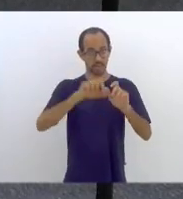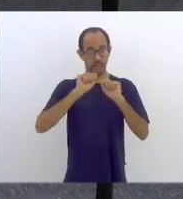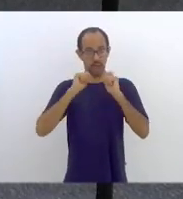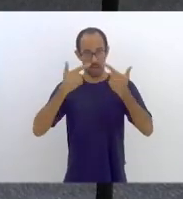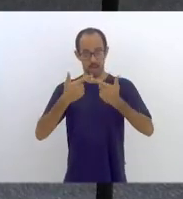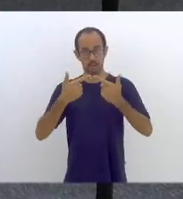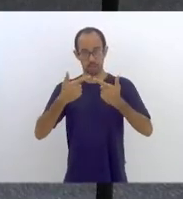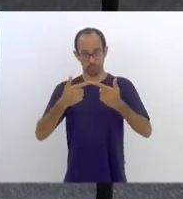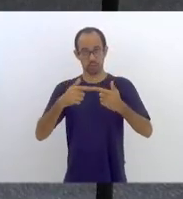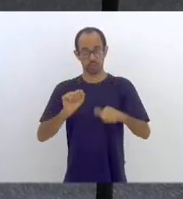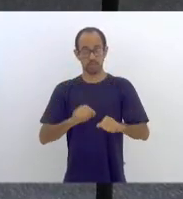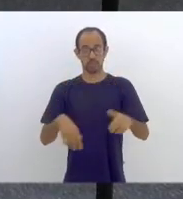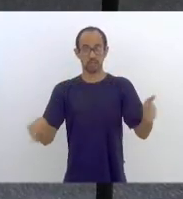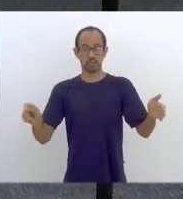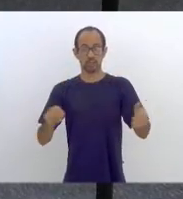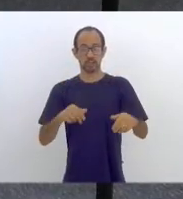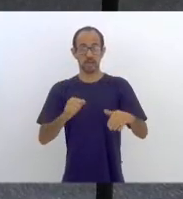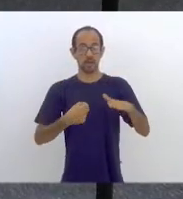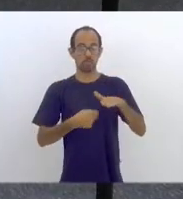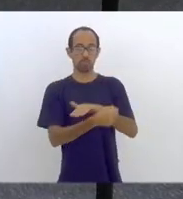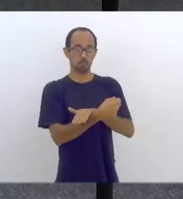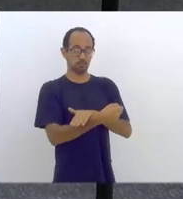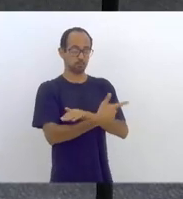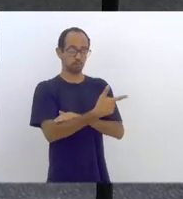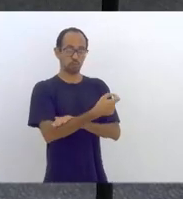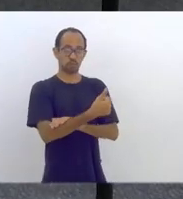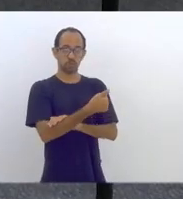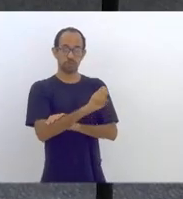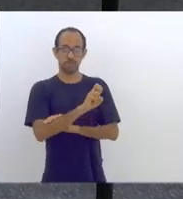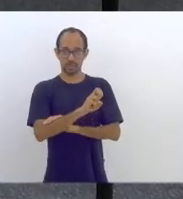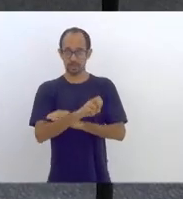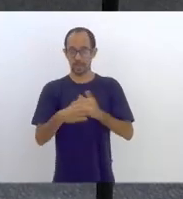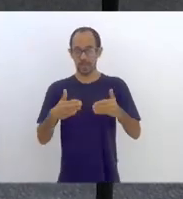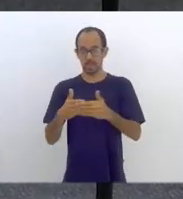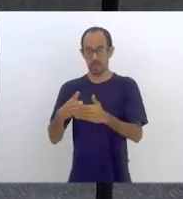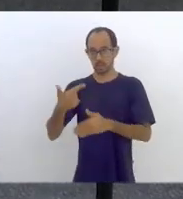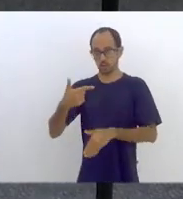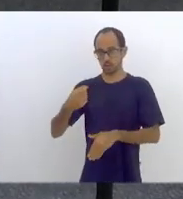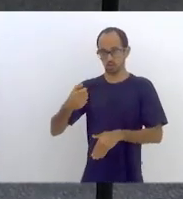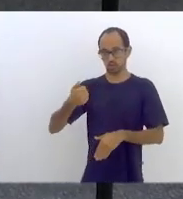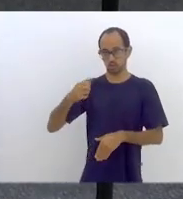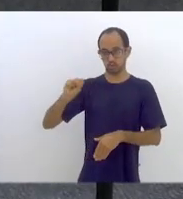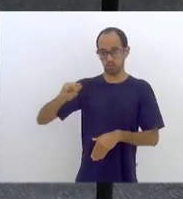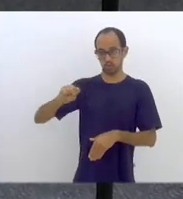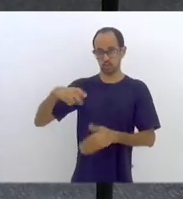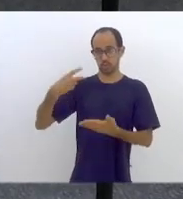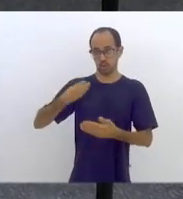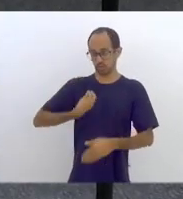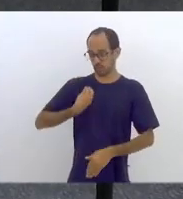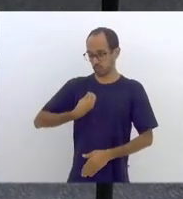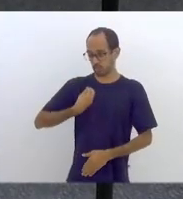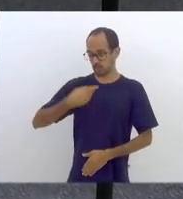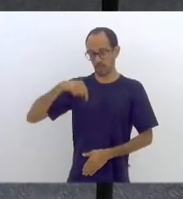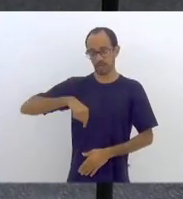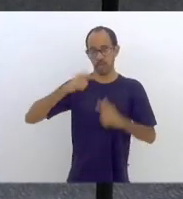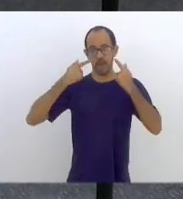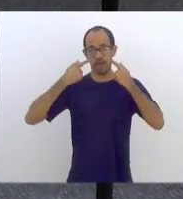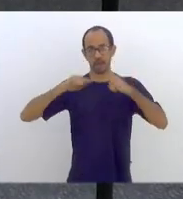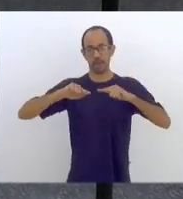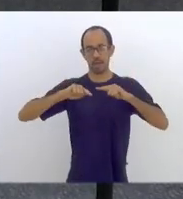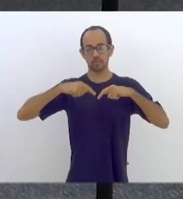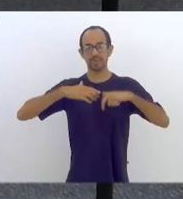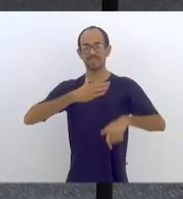na legislatura de 15 a 18 em que nós vivenciamos aqui a grave crise